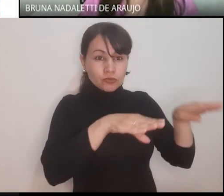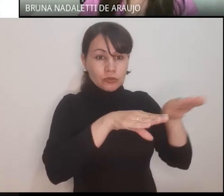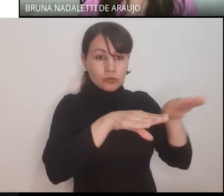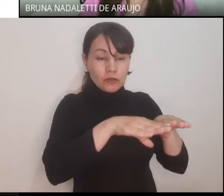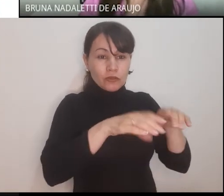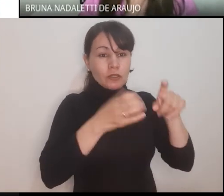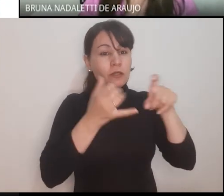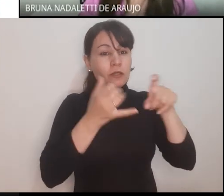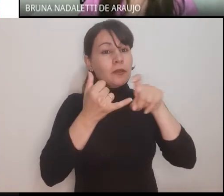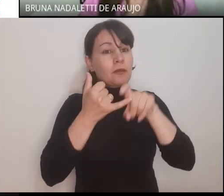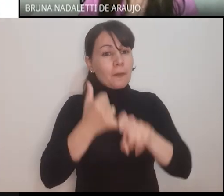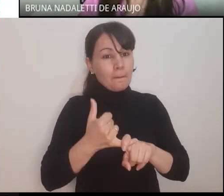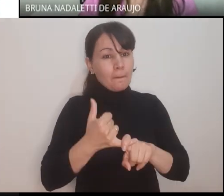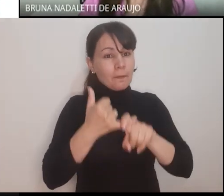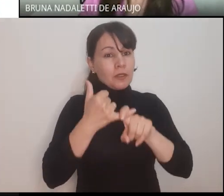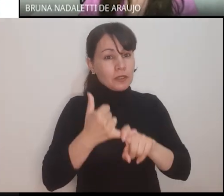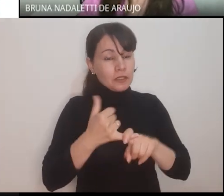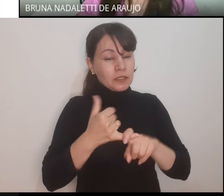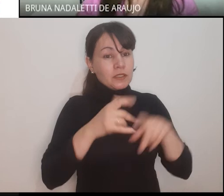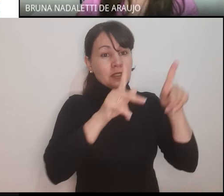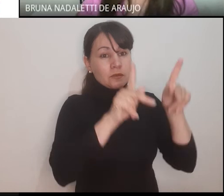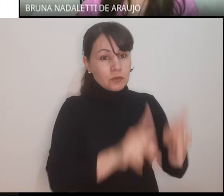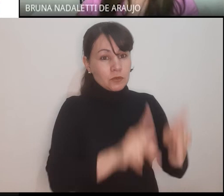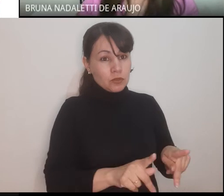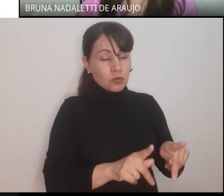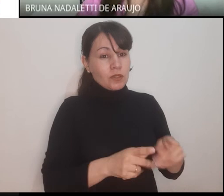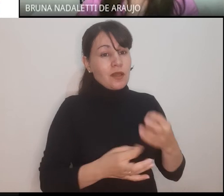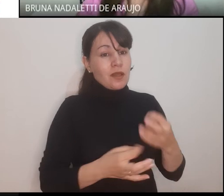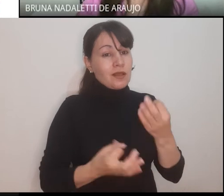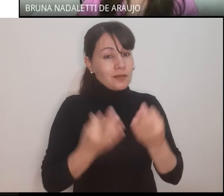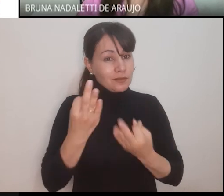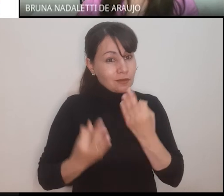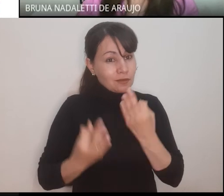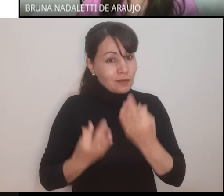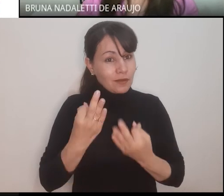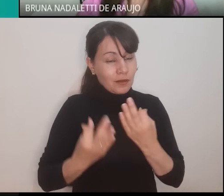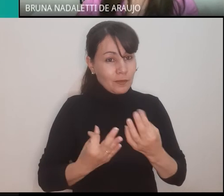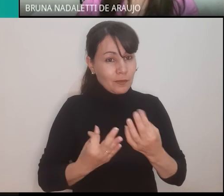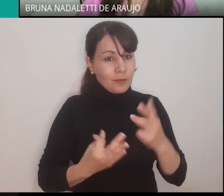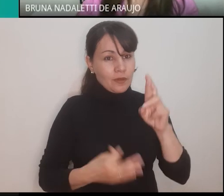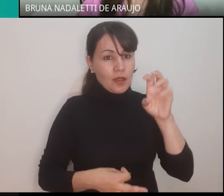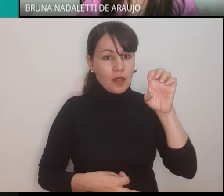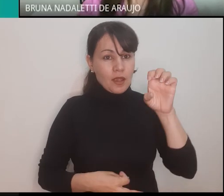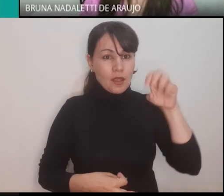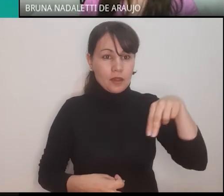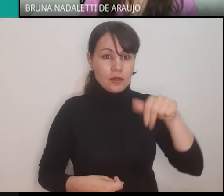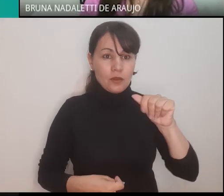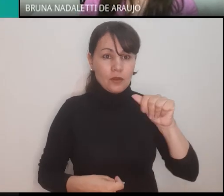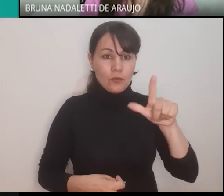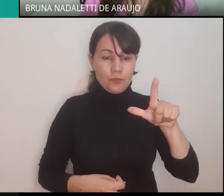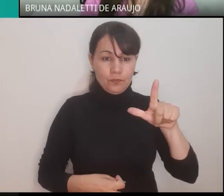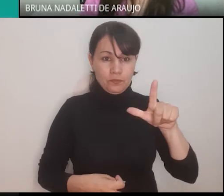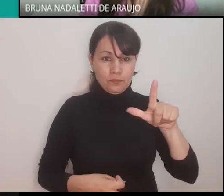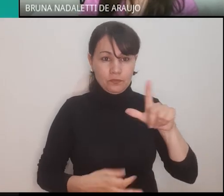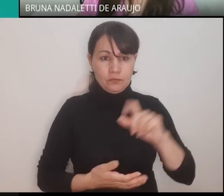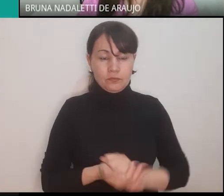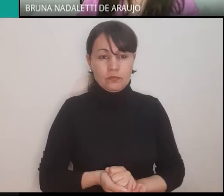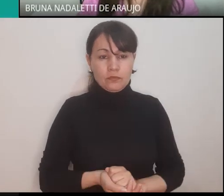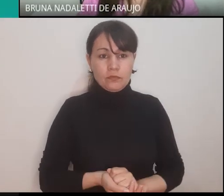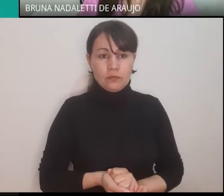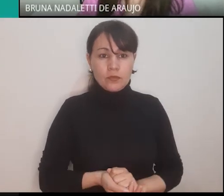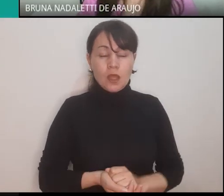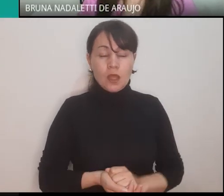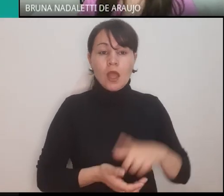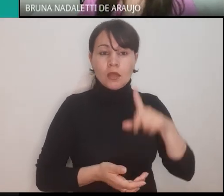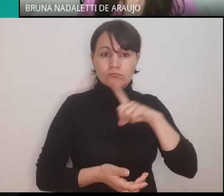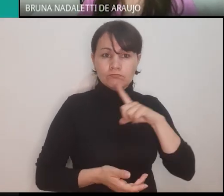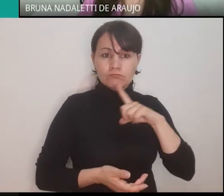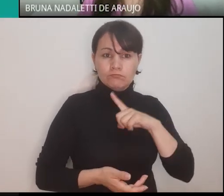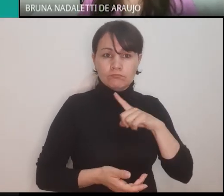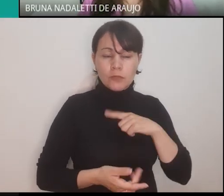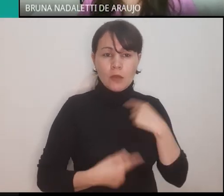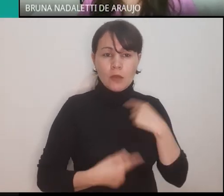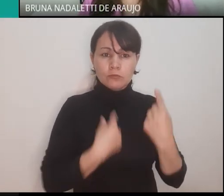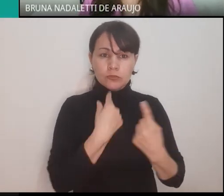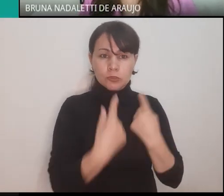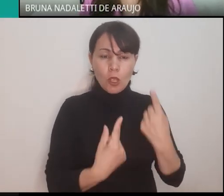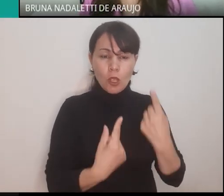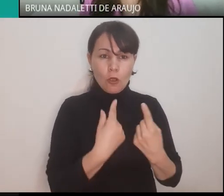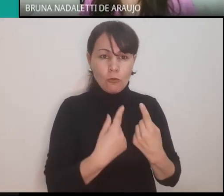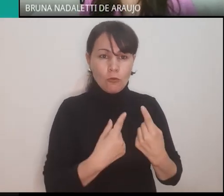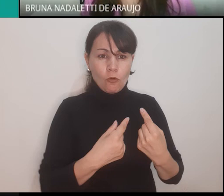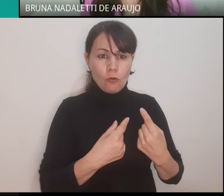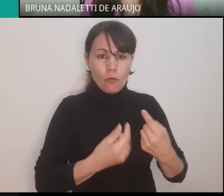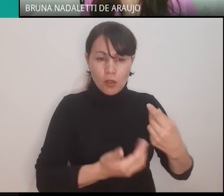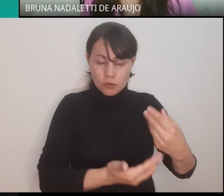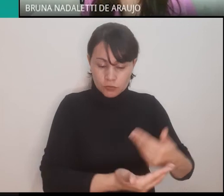destes pacientes a essa terapia renal substitutiva. E aí nós temos algumas vias